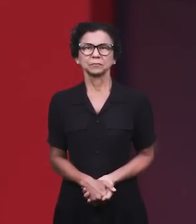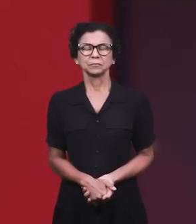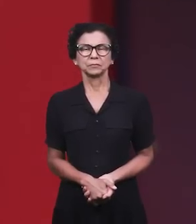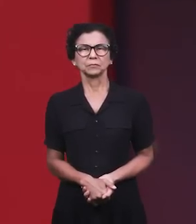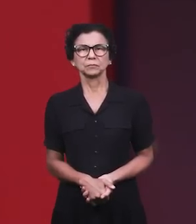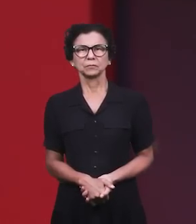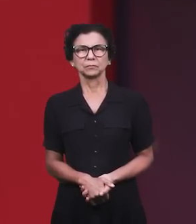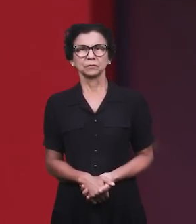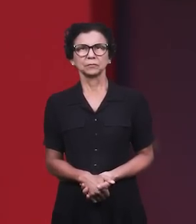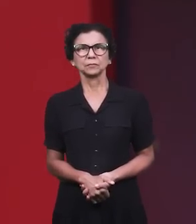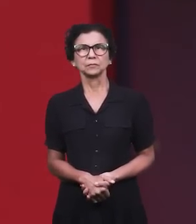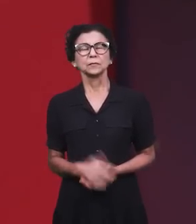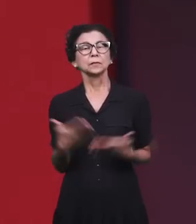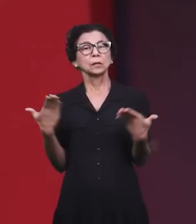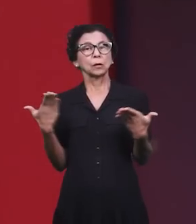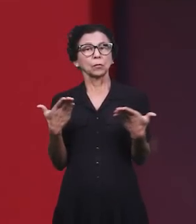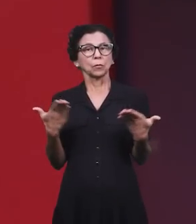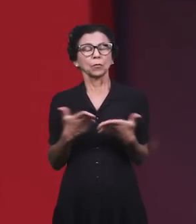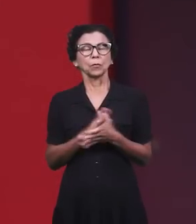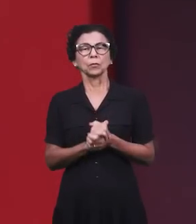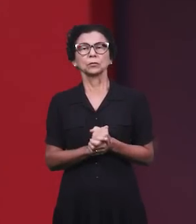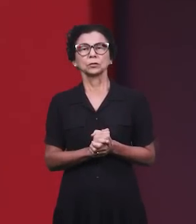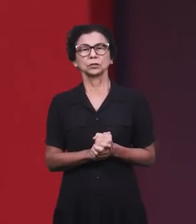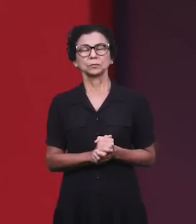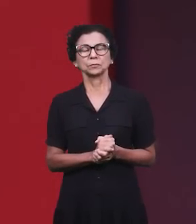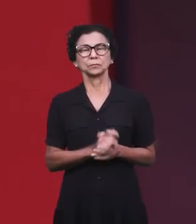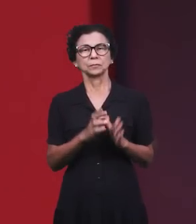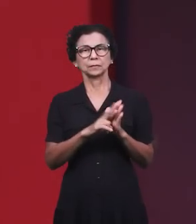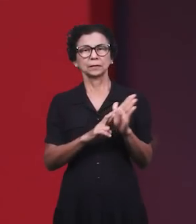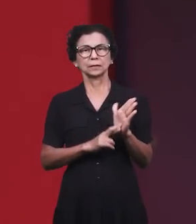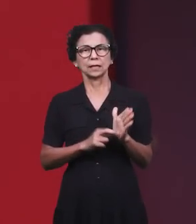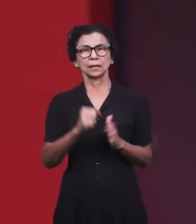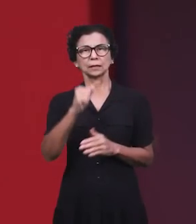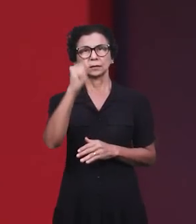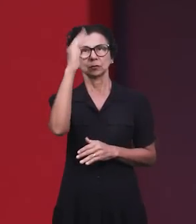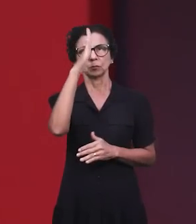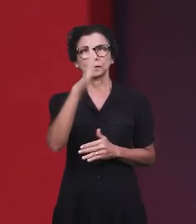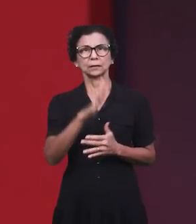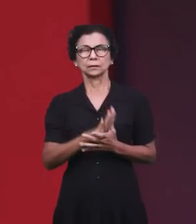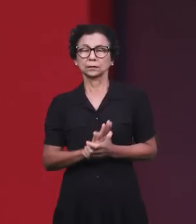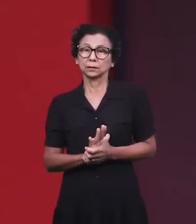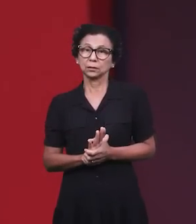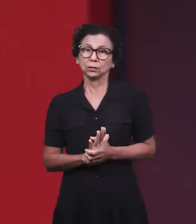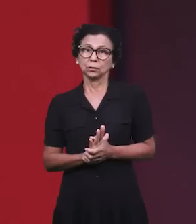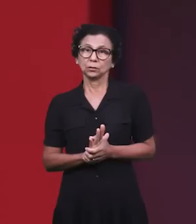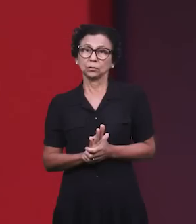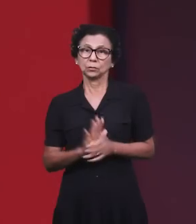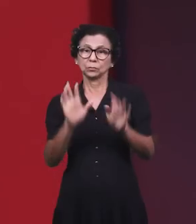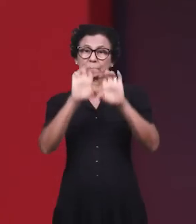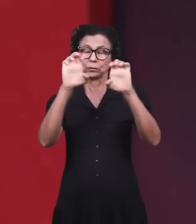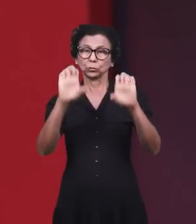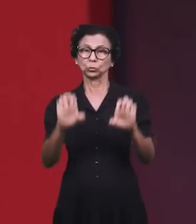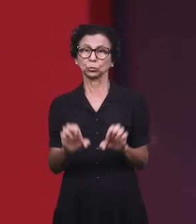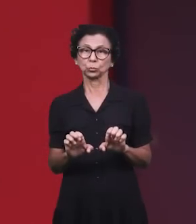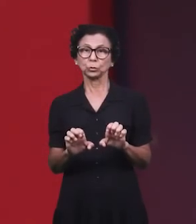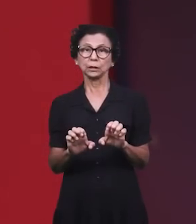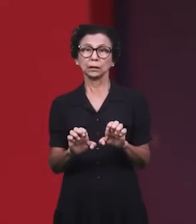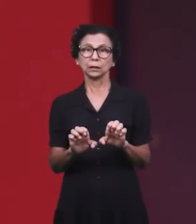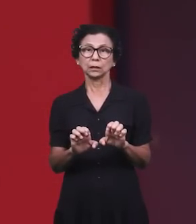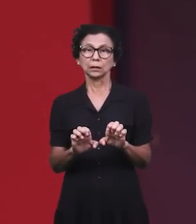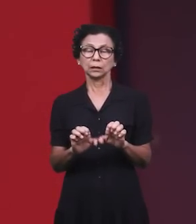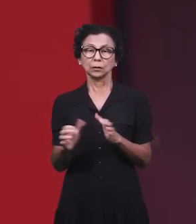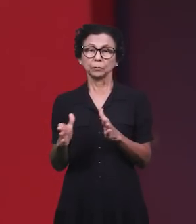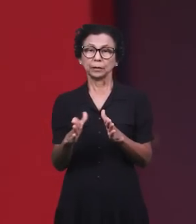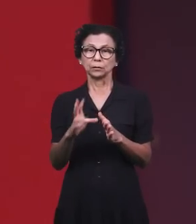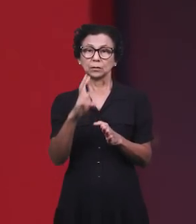de vida de desempenho, você tem a vida útil da estrutura de concreto de 50 anos. Então, isso reduz, né? Você tem 50 anos ali dentro